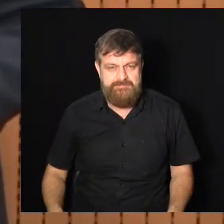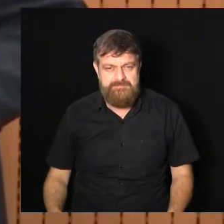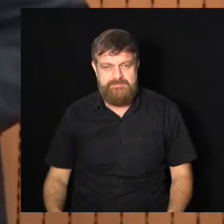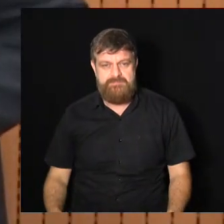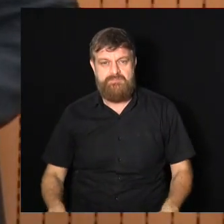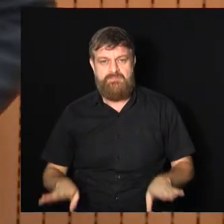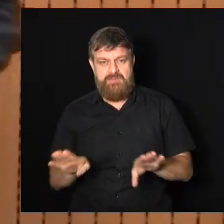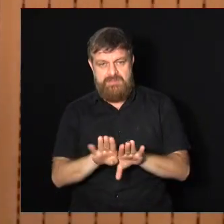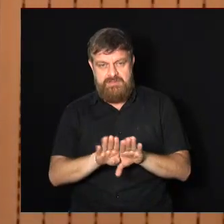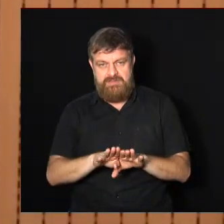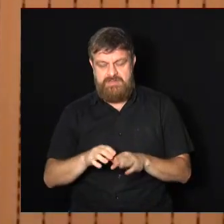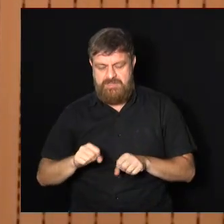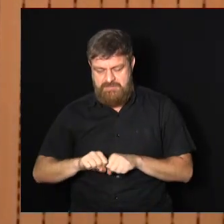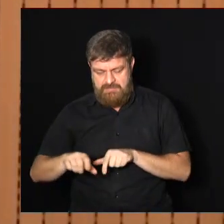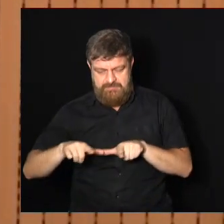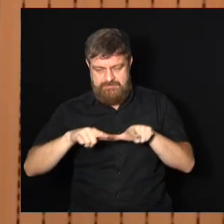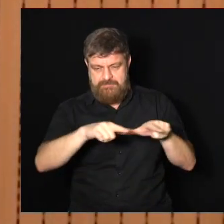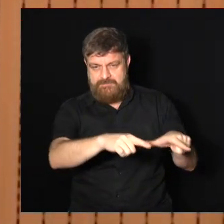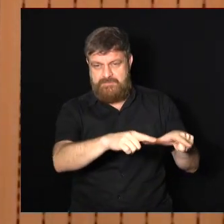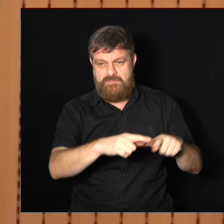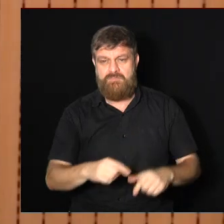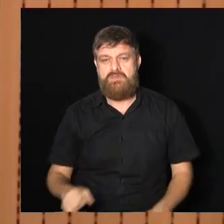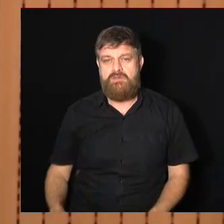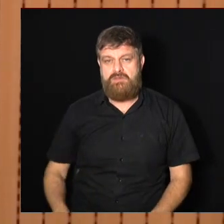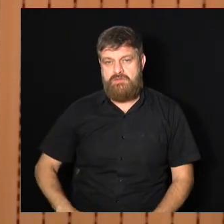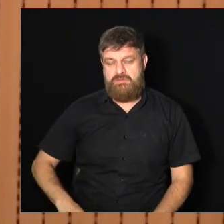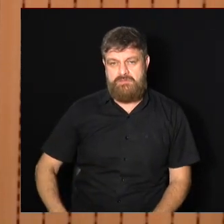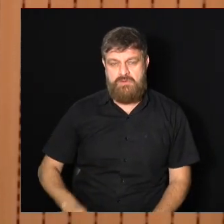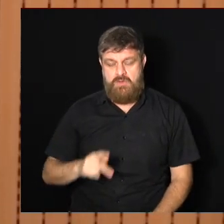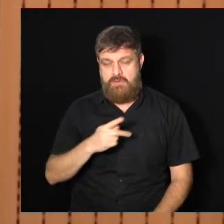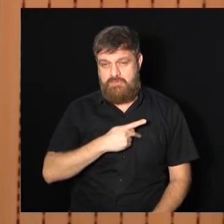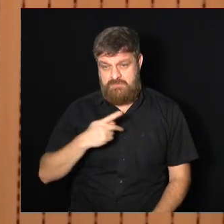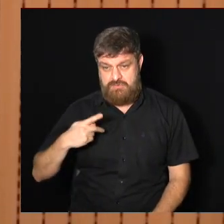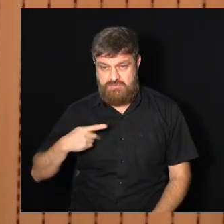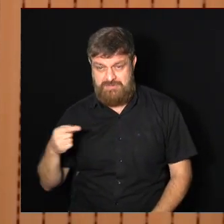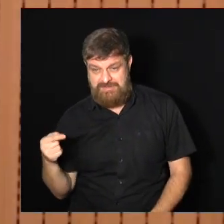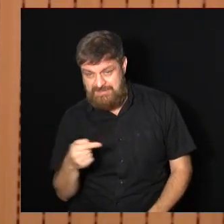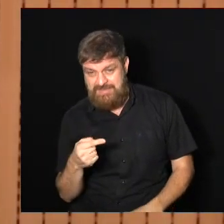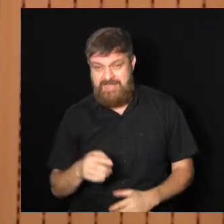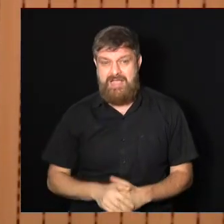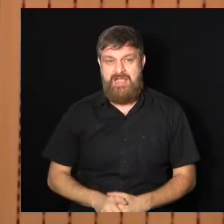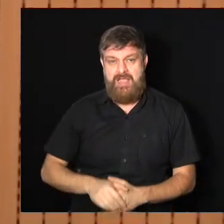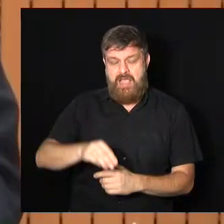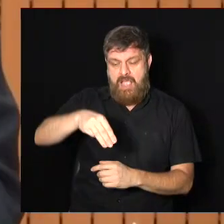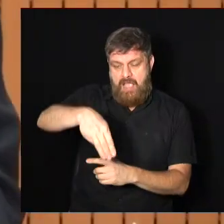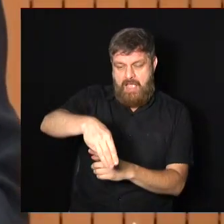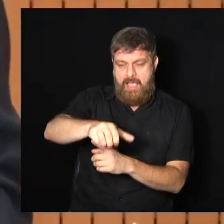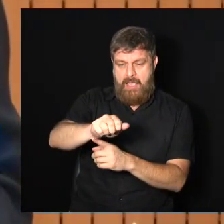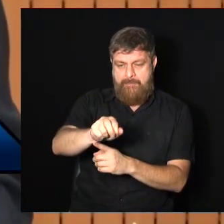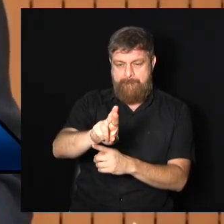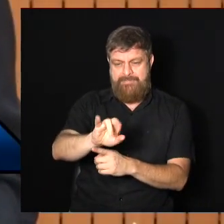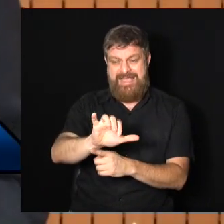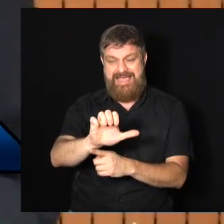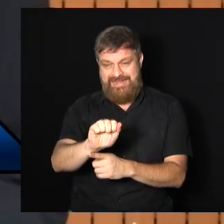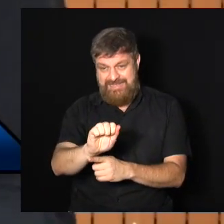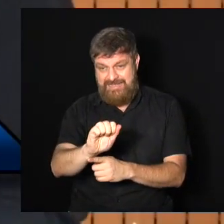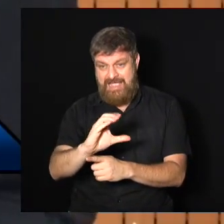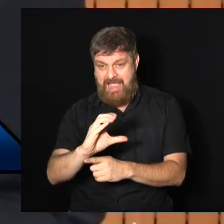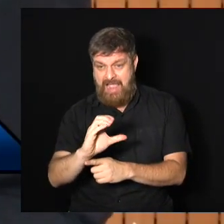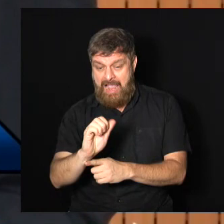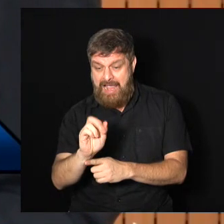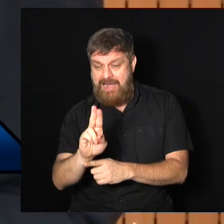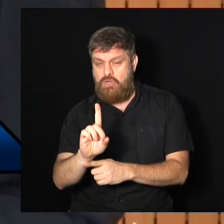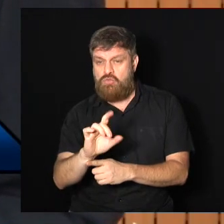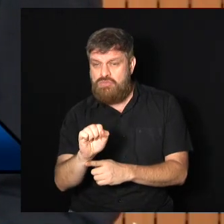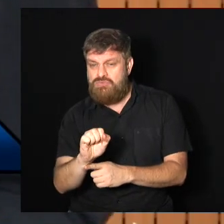Também recebeu a mesma homenagem cedida pelo vereador professor Alberto, Maria Helena Cardoso. O professor Alberto, ele teve um problema